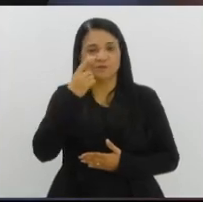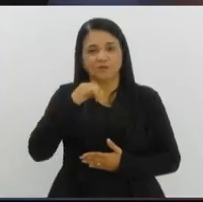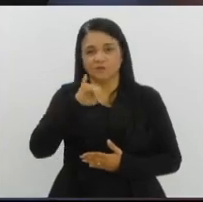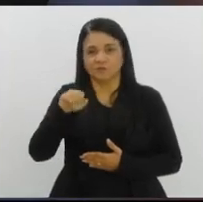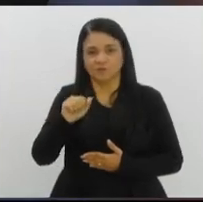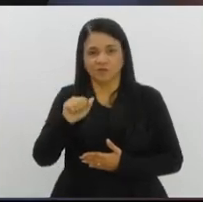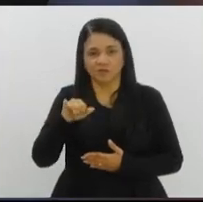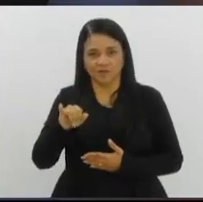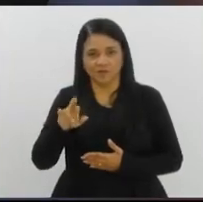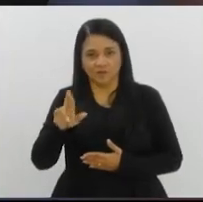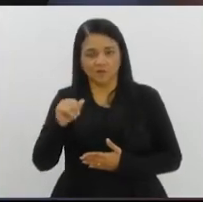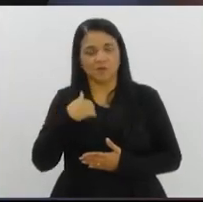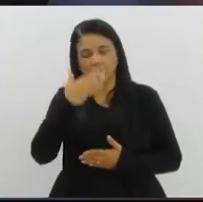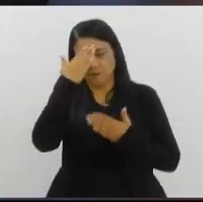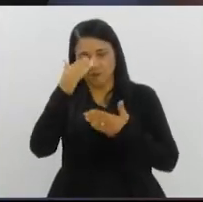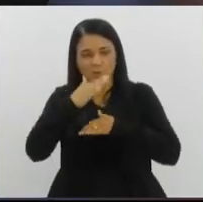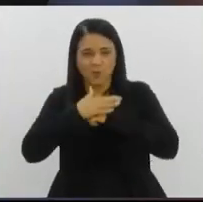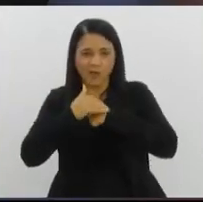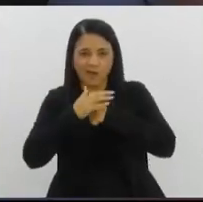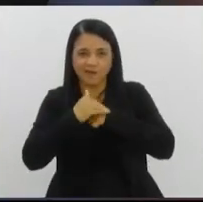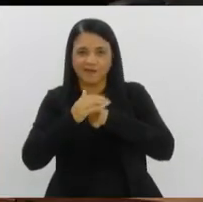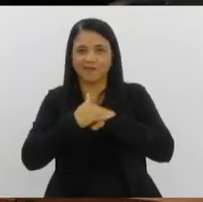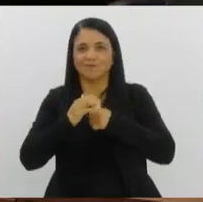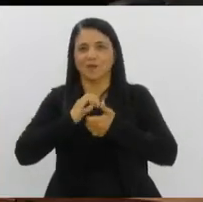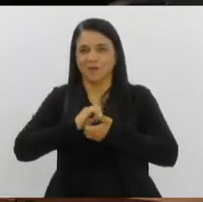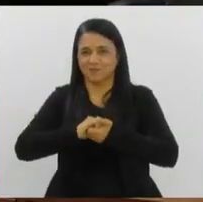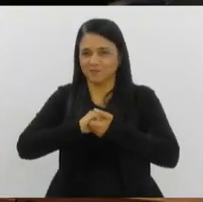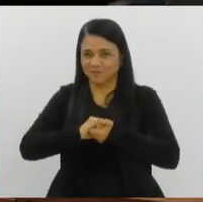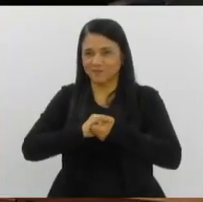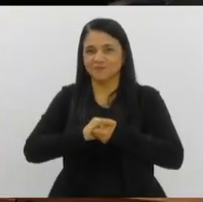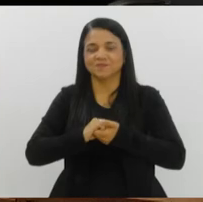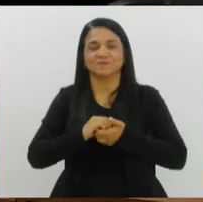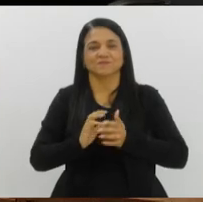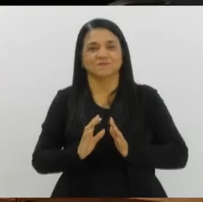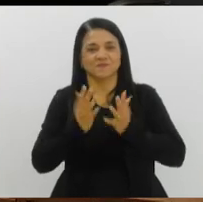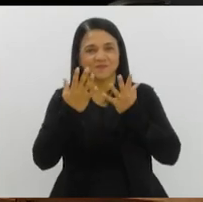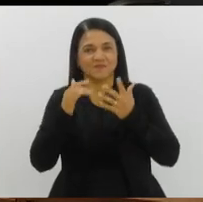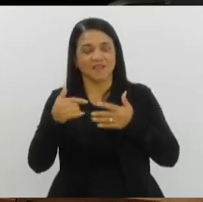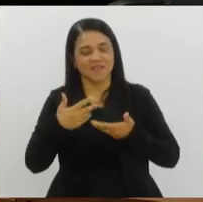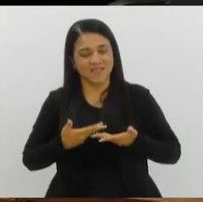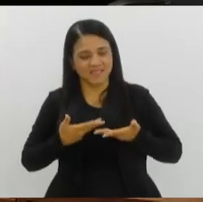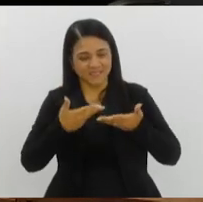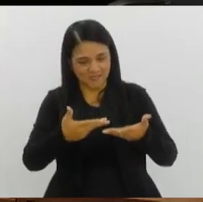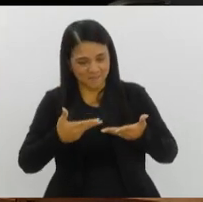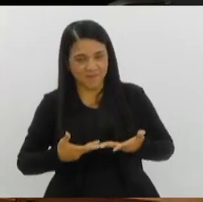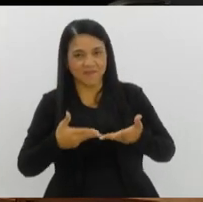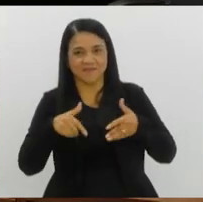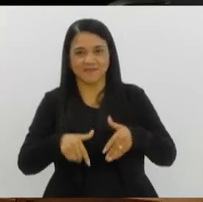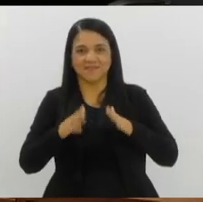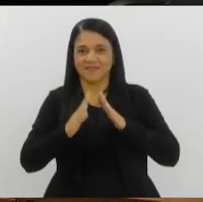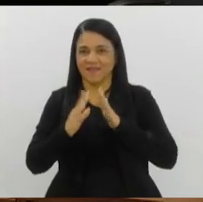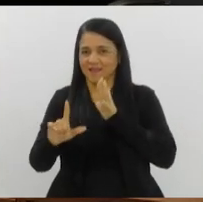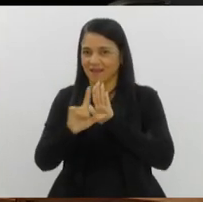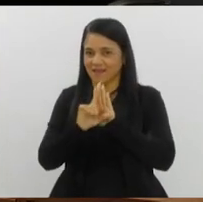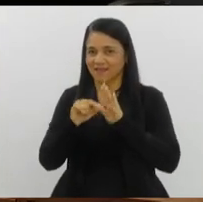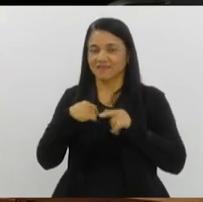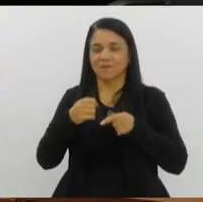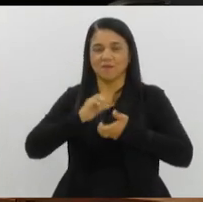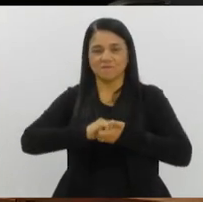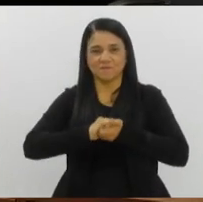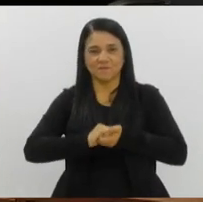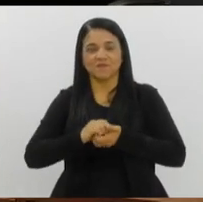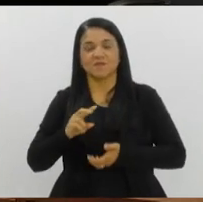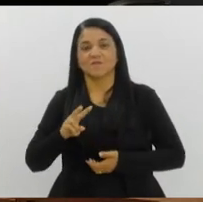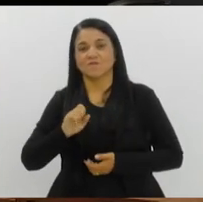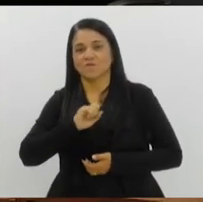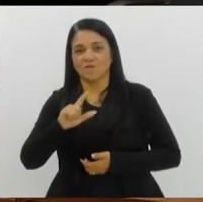obrigado pelo carinho, pela saudação aqui de nos receber na casa, cumprimentar o deputado Valdo Ceasa,